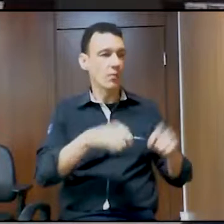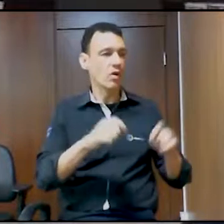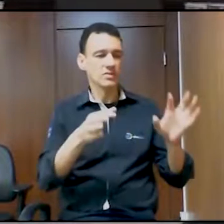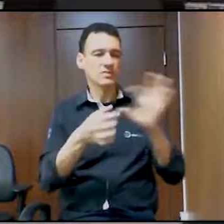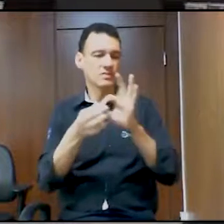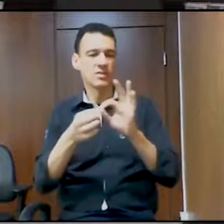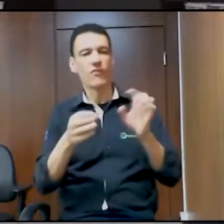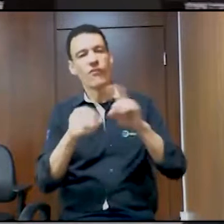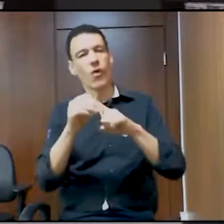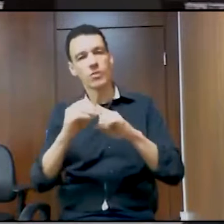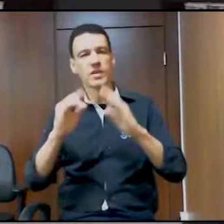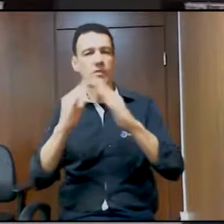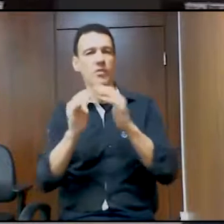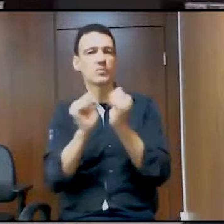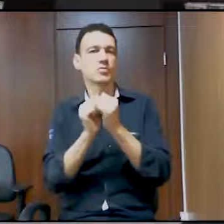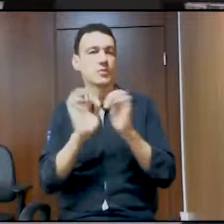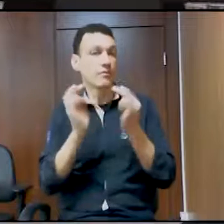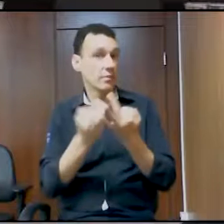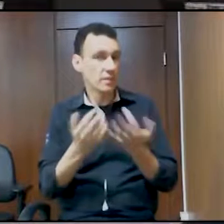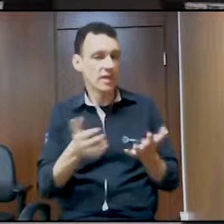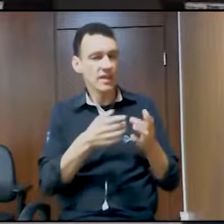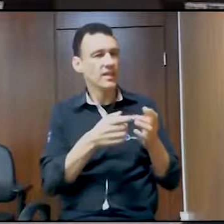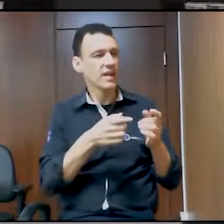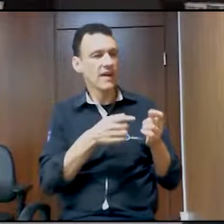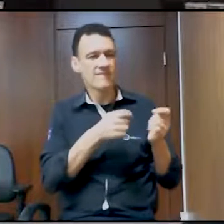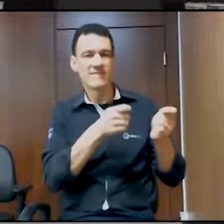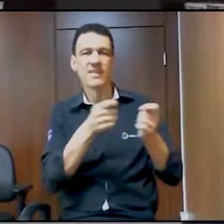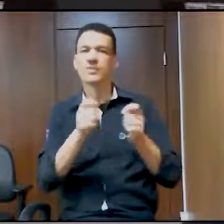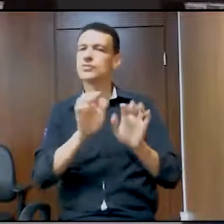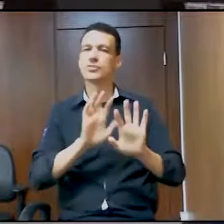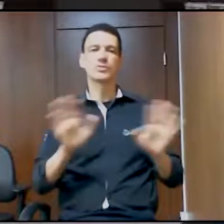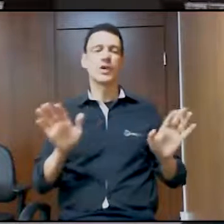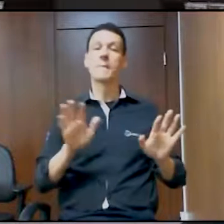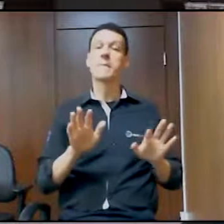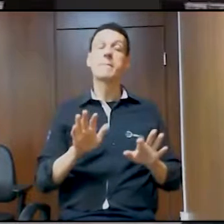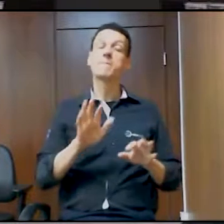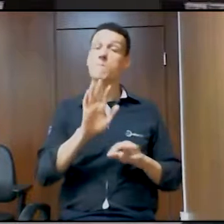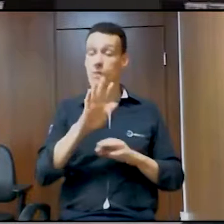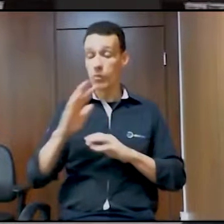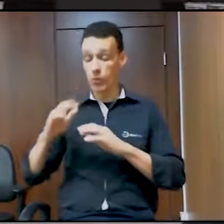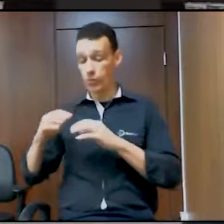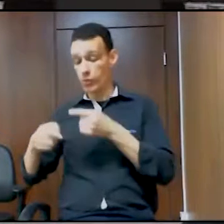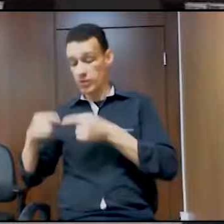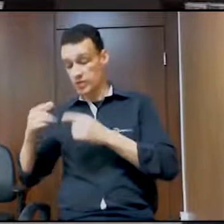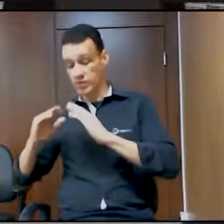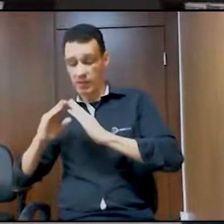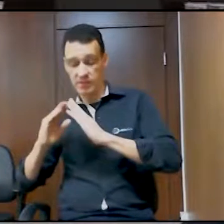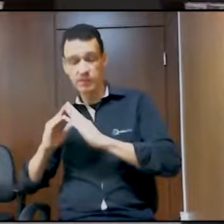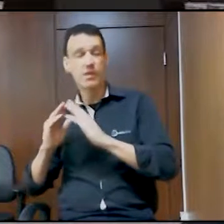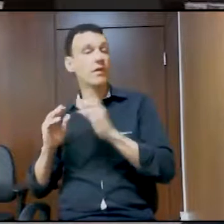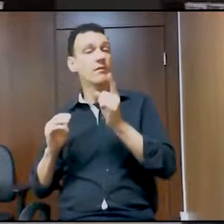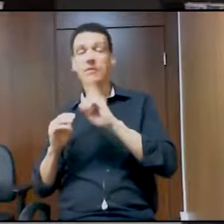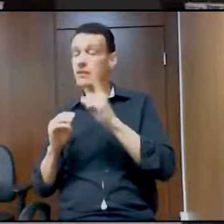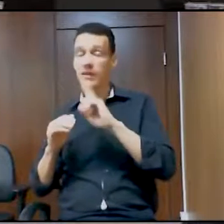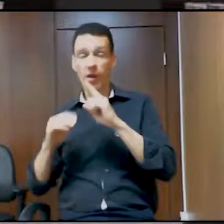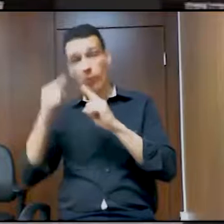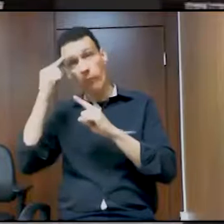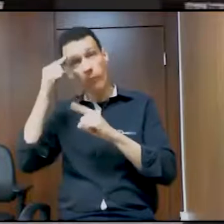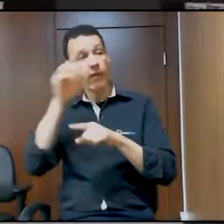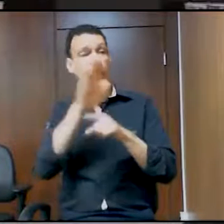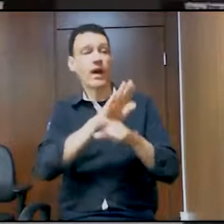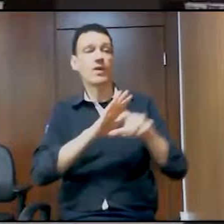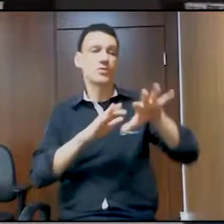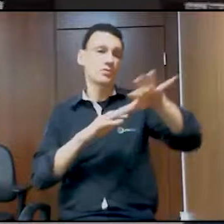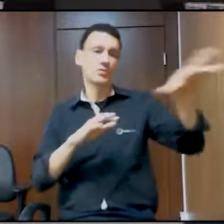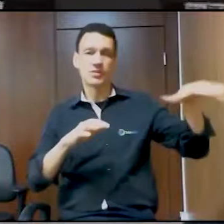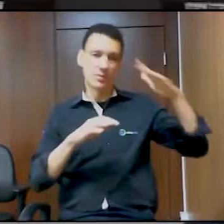familiares e volte para a habitação da família. Então, por isso que nesse período a habitação não foi um atendimento prioritário destinado à população